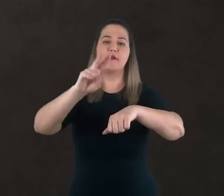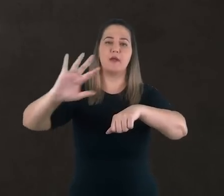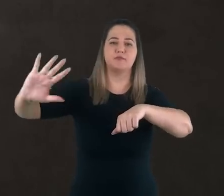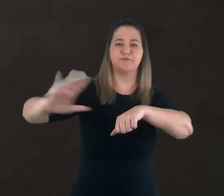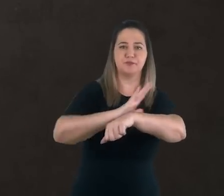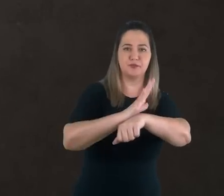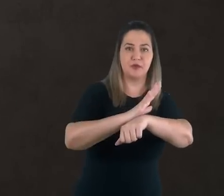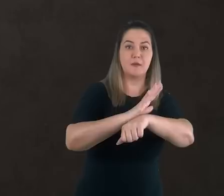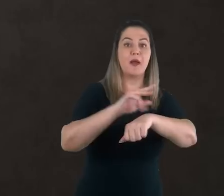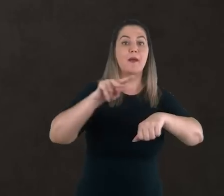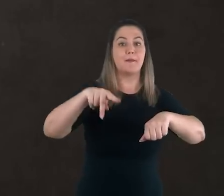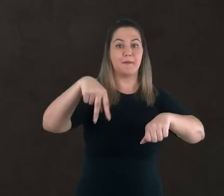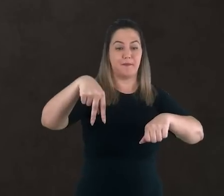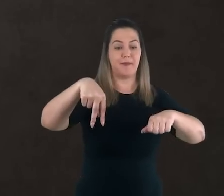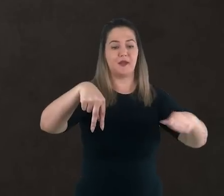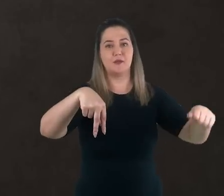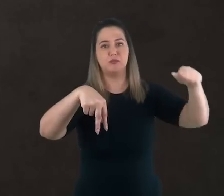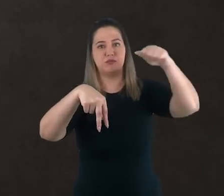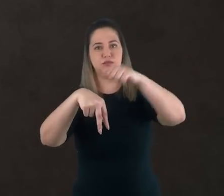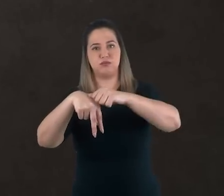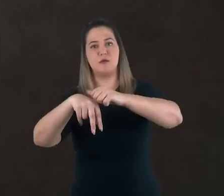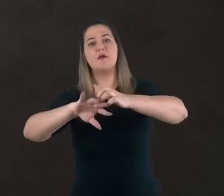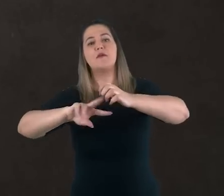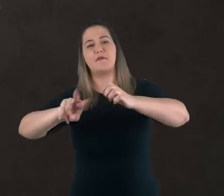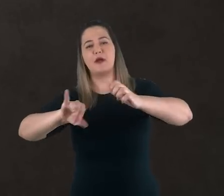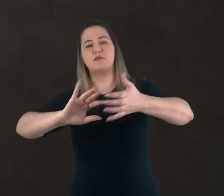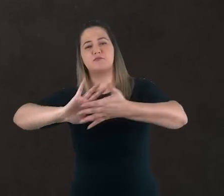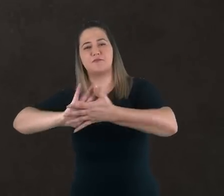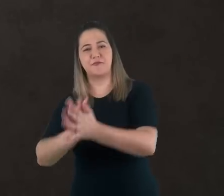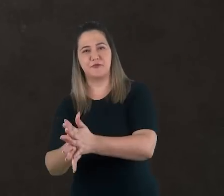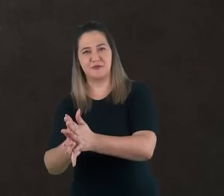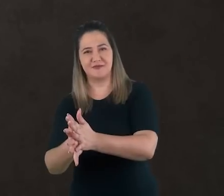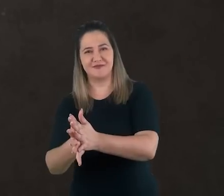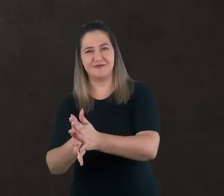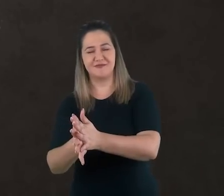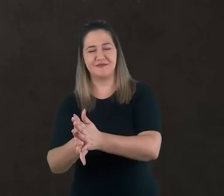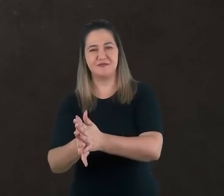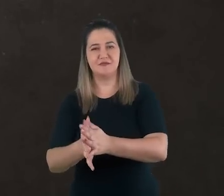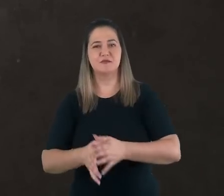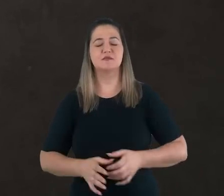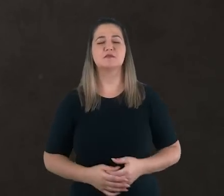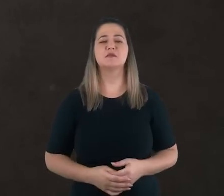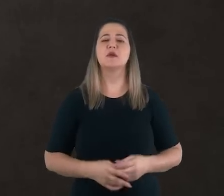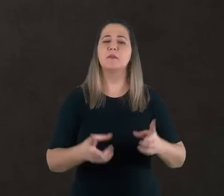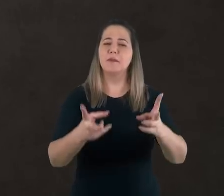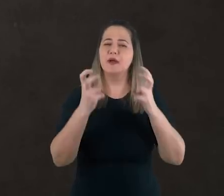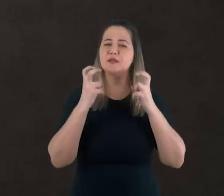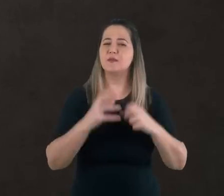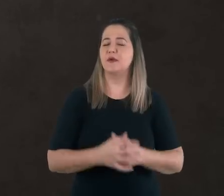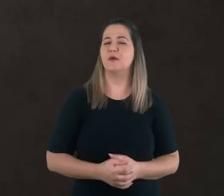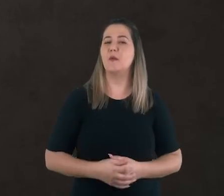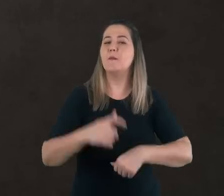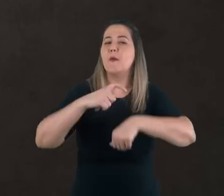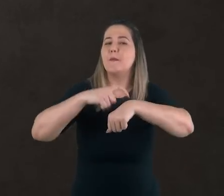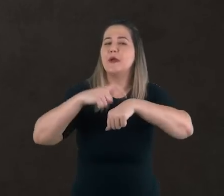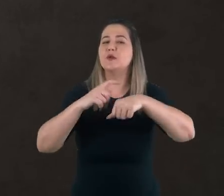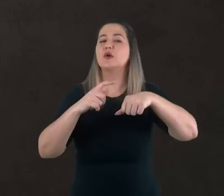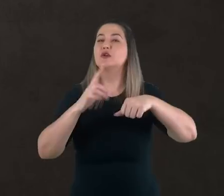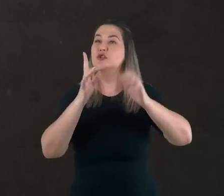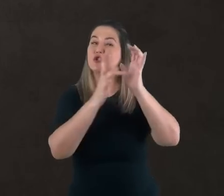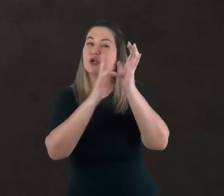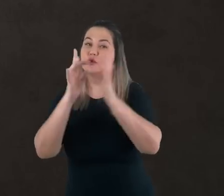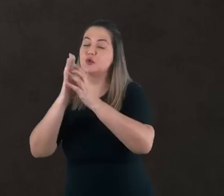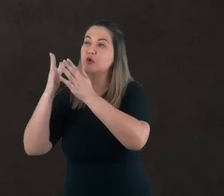cair será esmagado. Percebeu? A entrada de Cristo na história será aquela que trará um